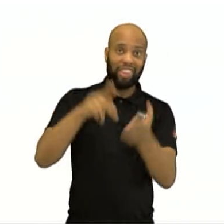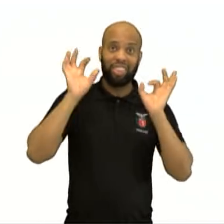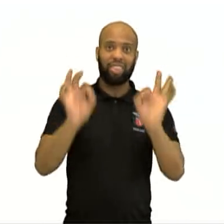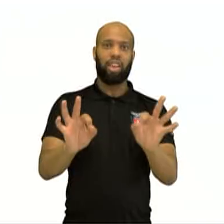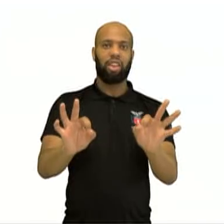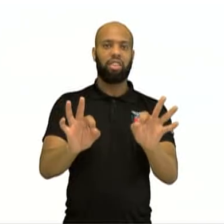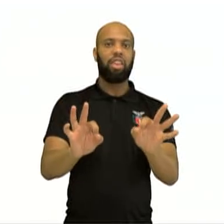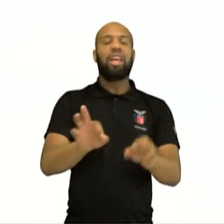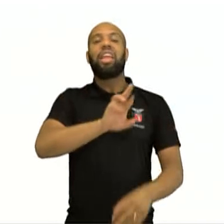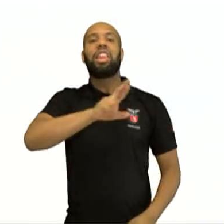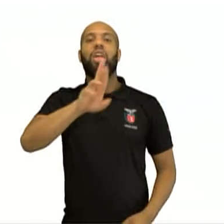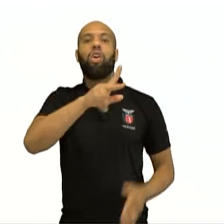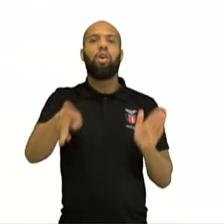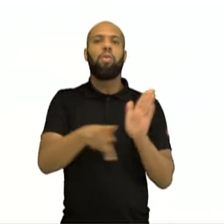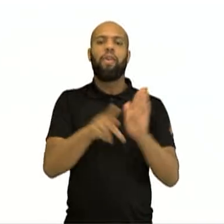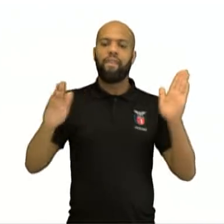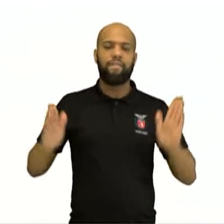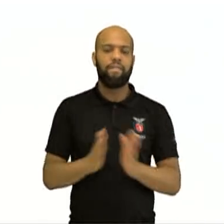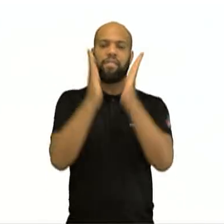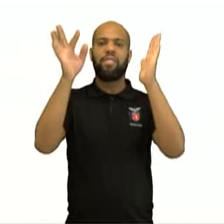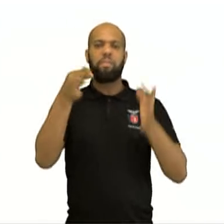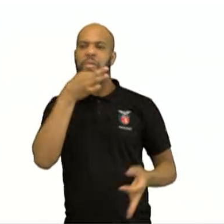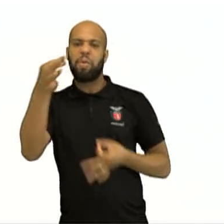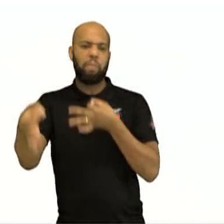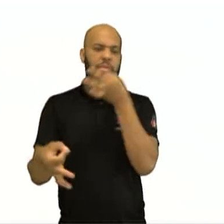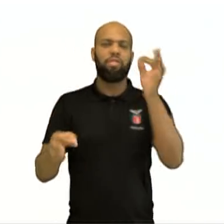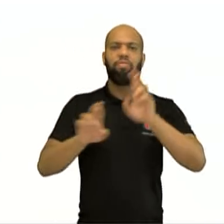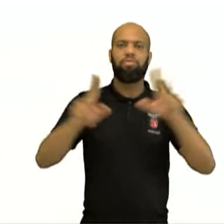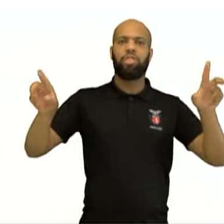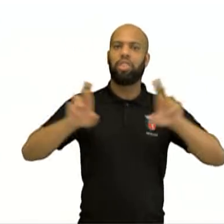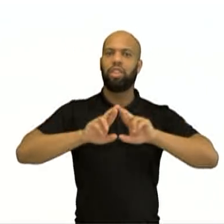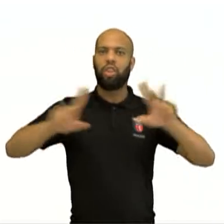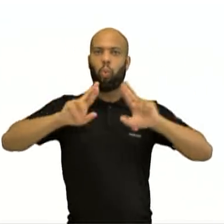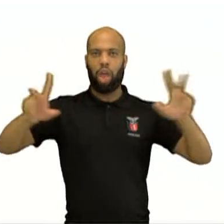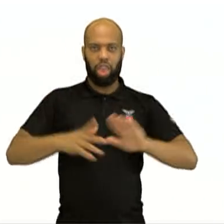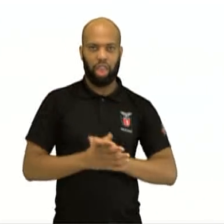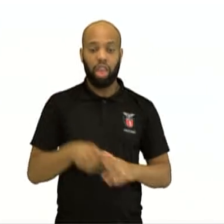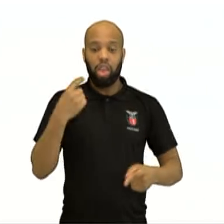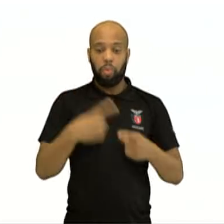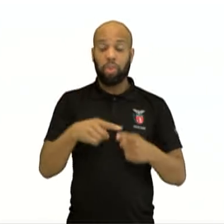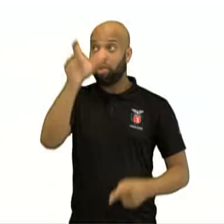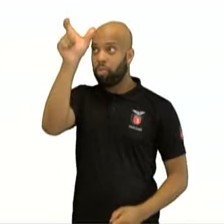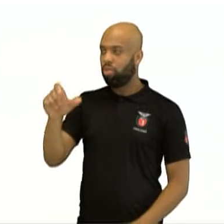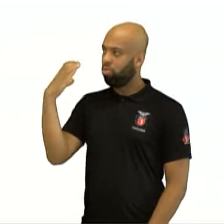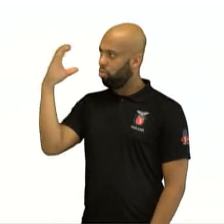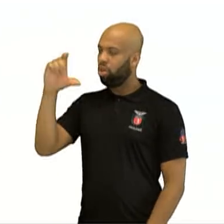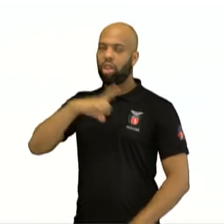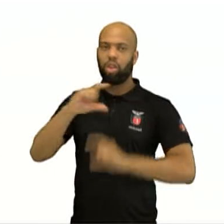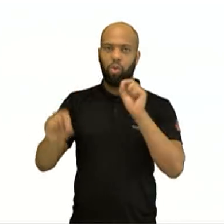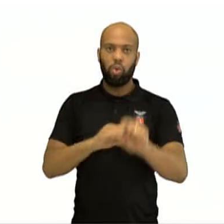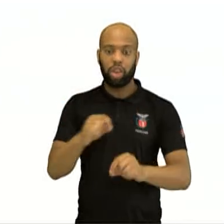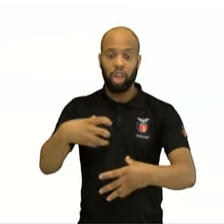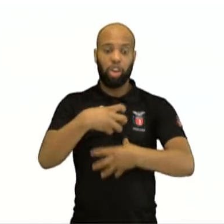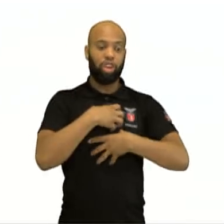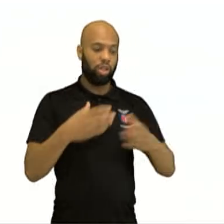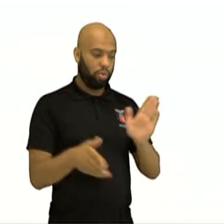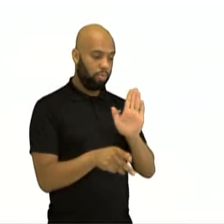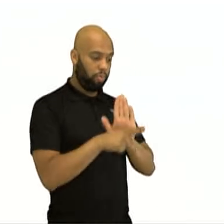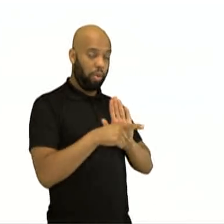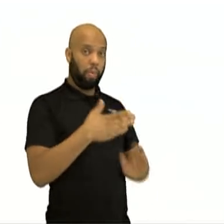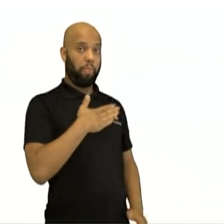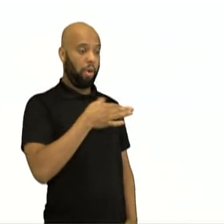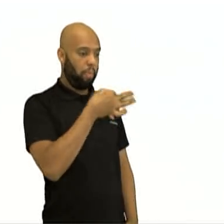deixar brechas para confronto de opiniões. O cientista, ele tem que deixar de lado as suas